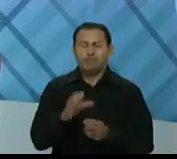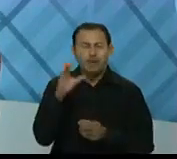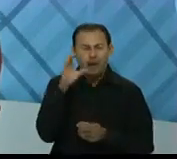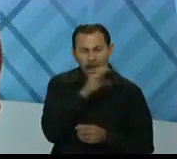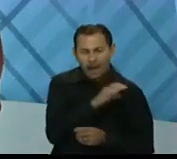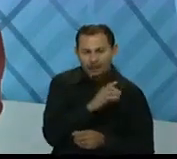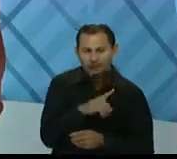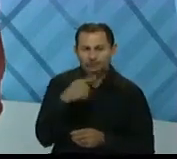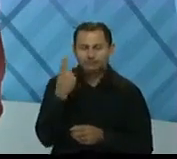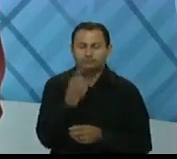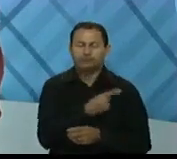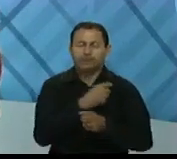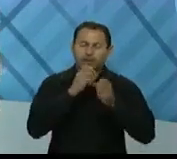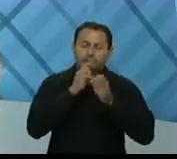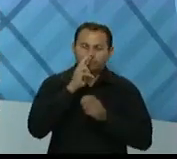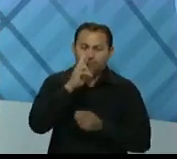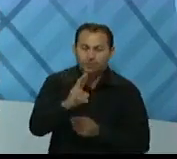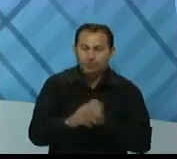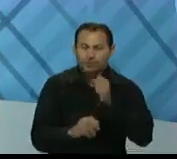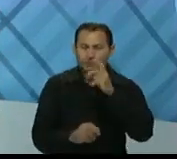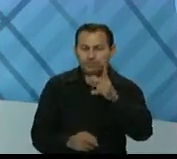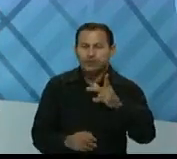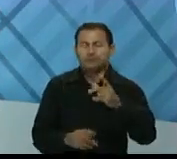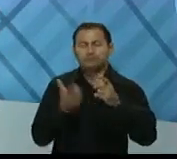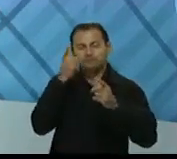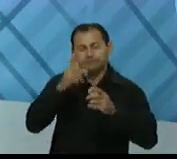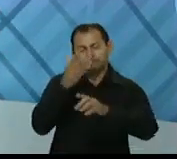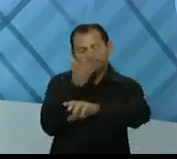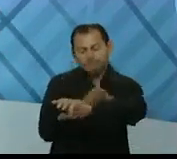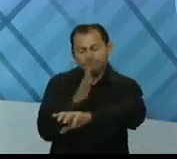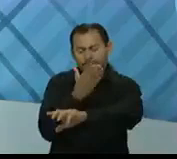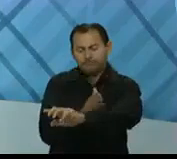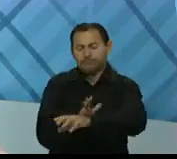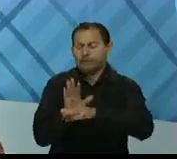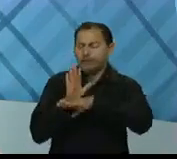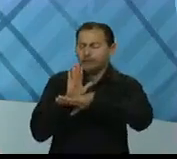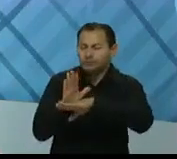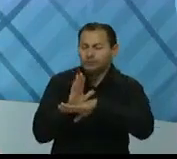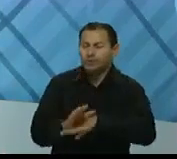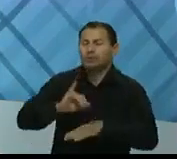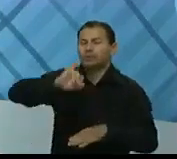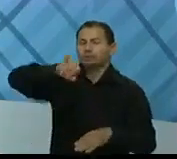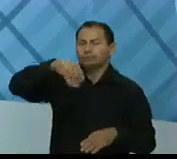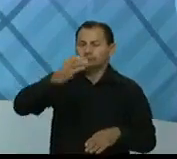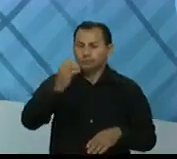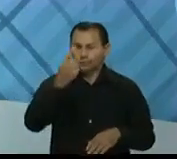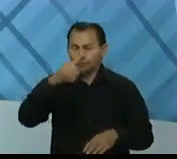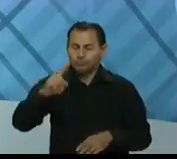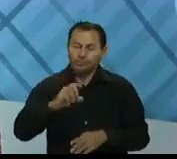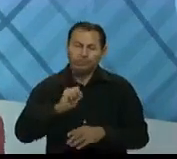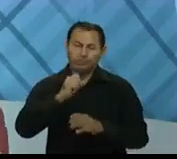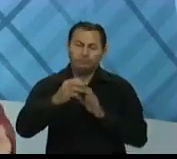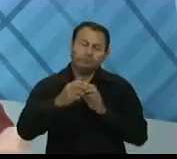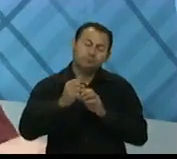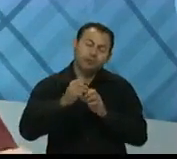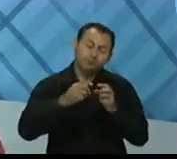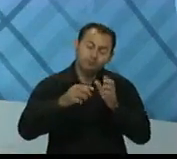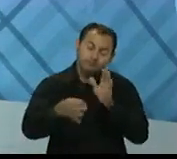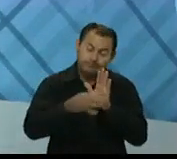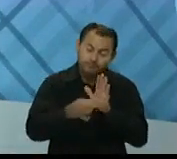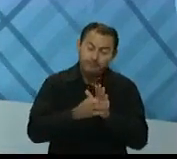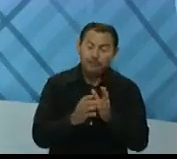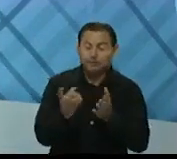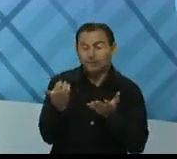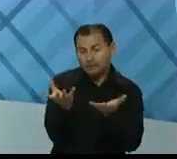rápido, né, para a gente mais resolver uma situação e assim conseguir aplicar e ajudar o João na situação proposta, que ele queria uma vaga